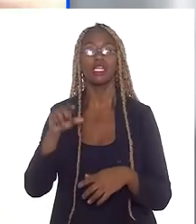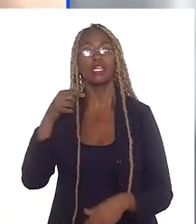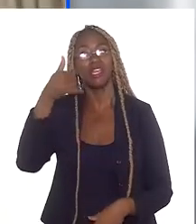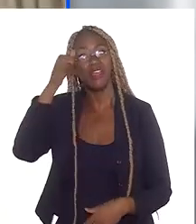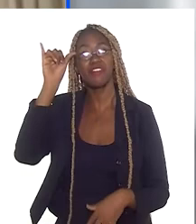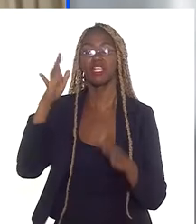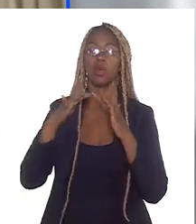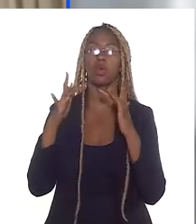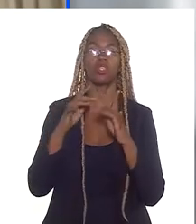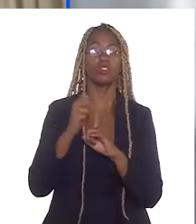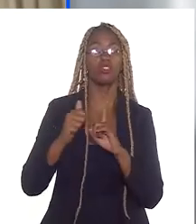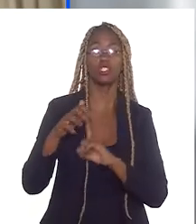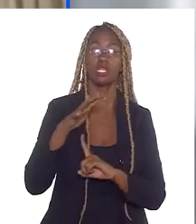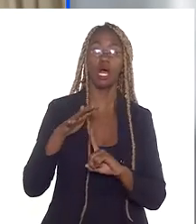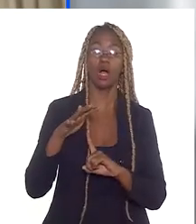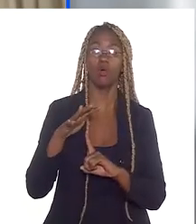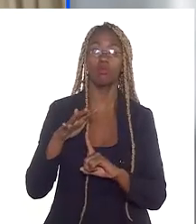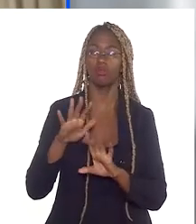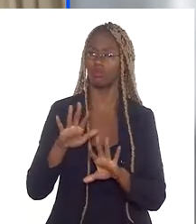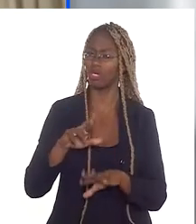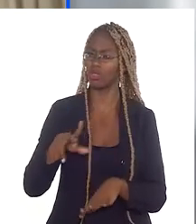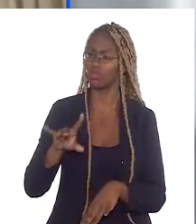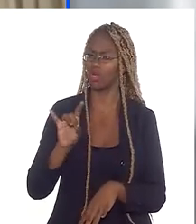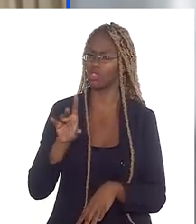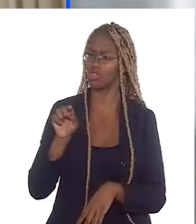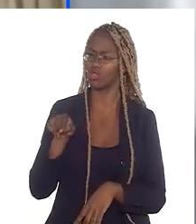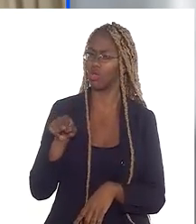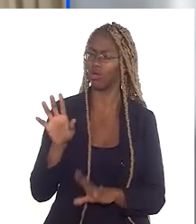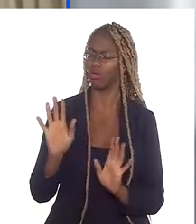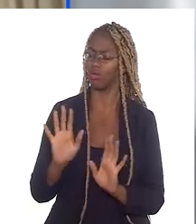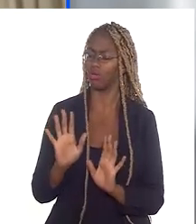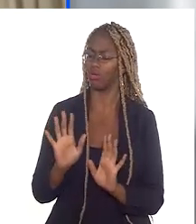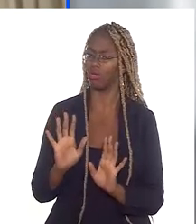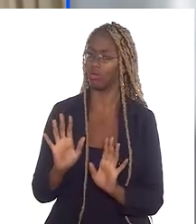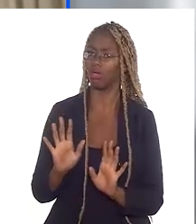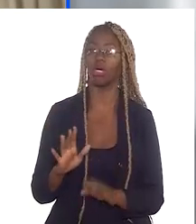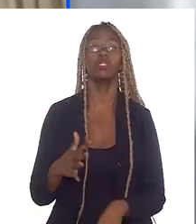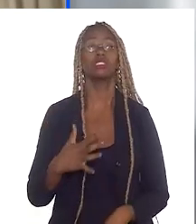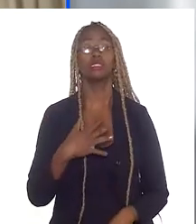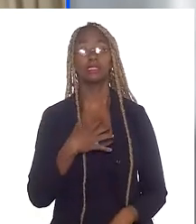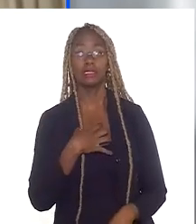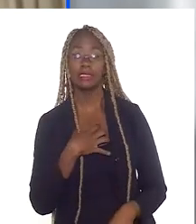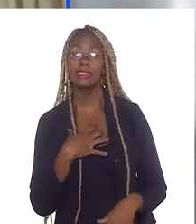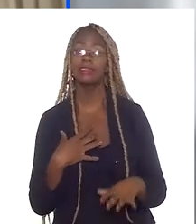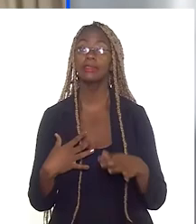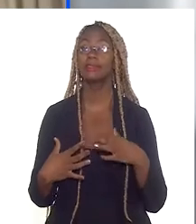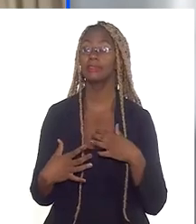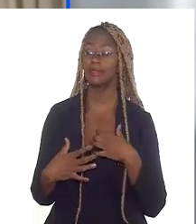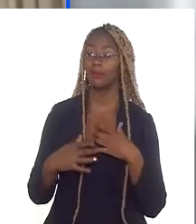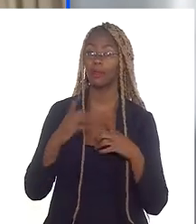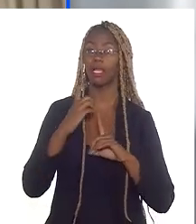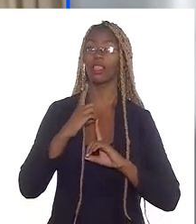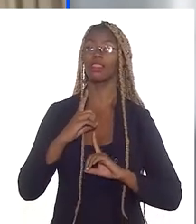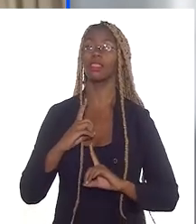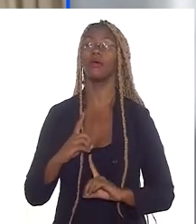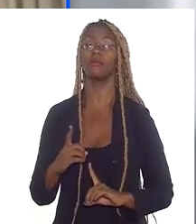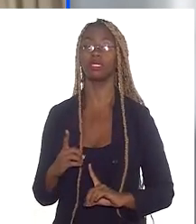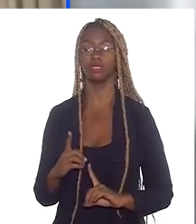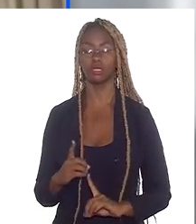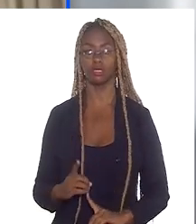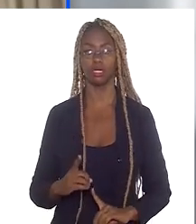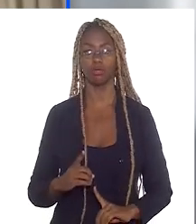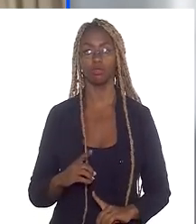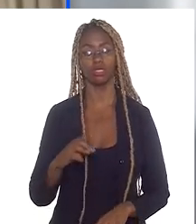não quer Lá começa evitar contato social a depressão Não é só isso o seu toma da depressão